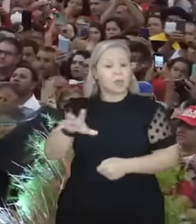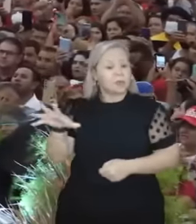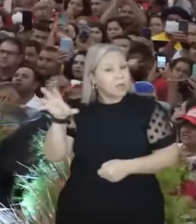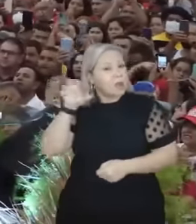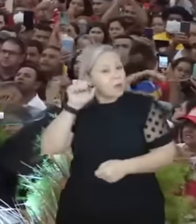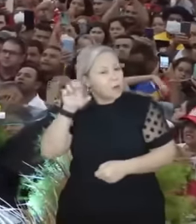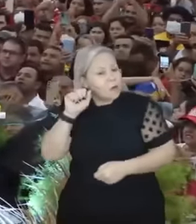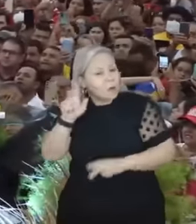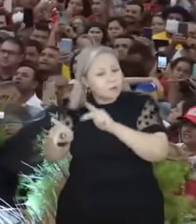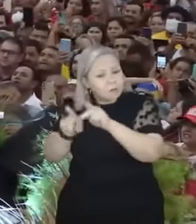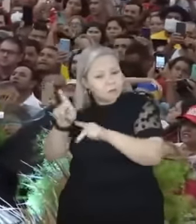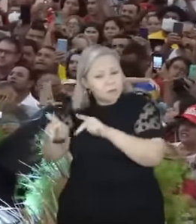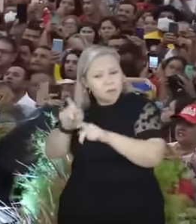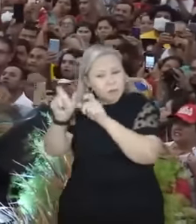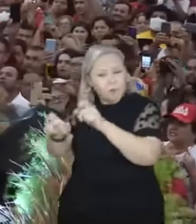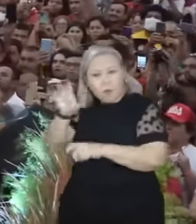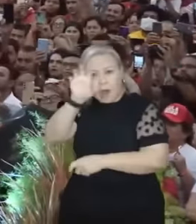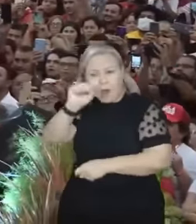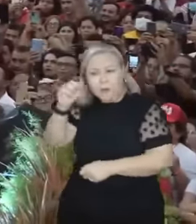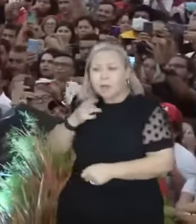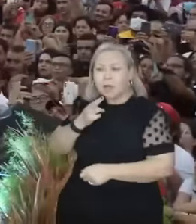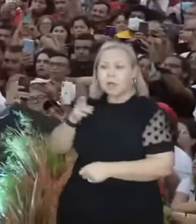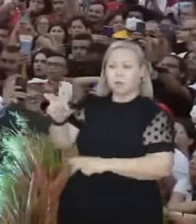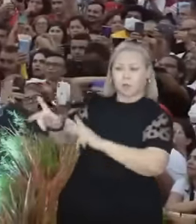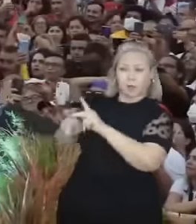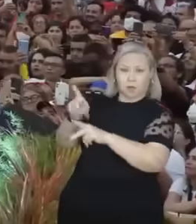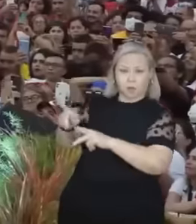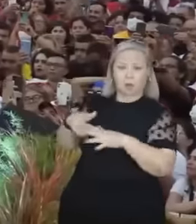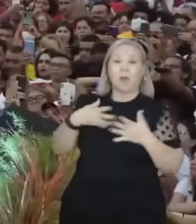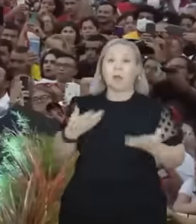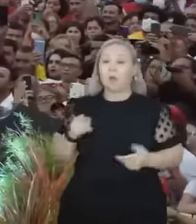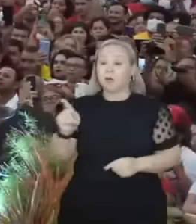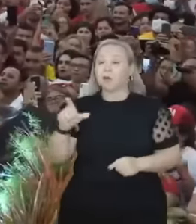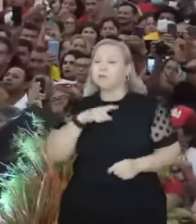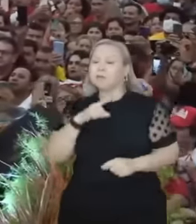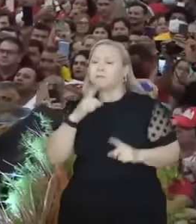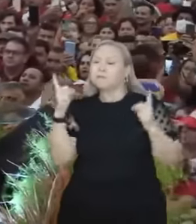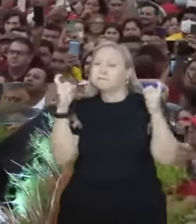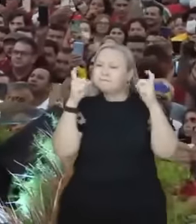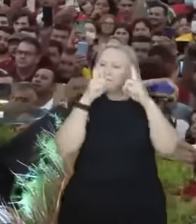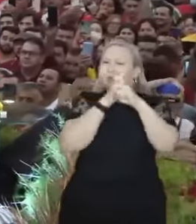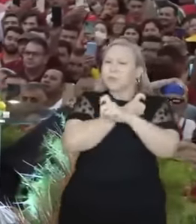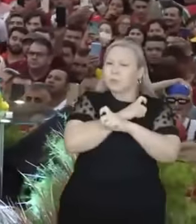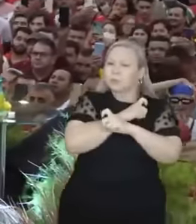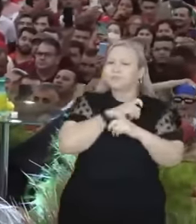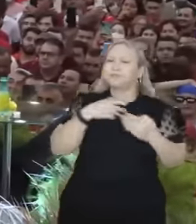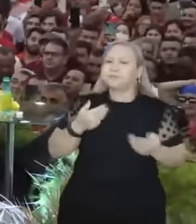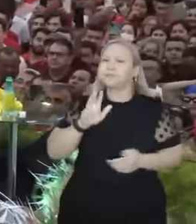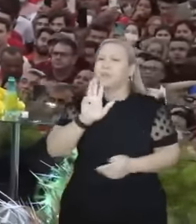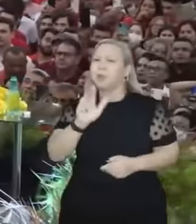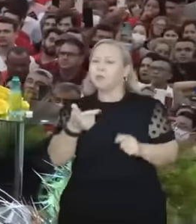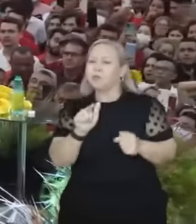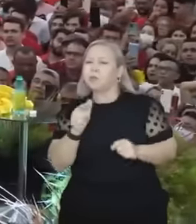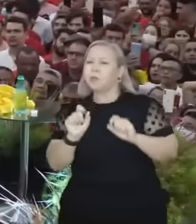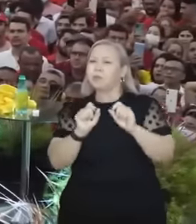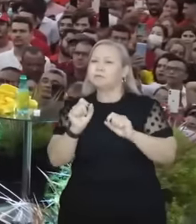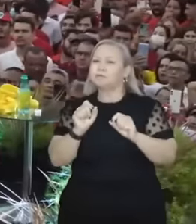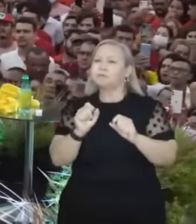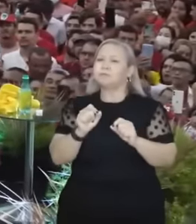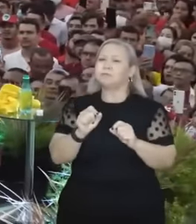resposta para o povo. E quando você tiver dificuldade, quando o Lula não estiver te ajudando, quando o Camilo não estiver te